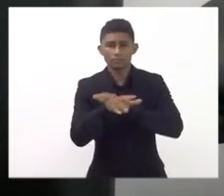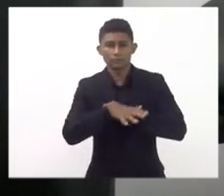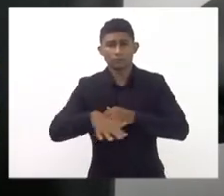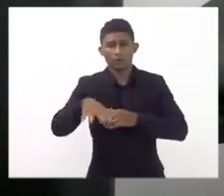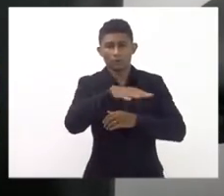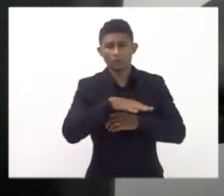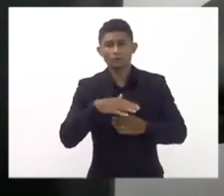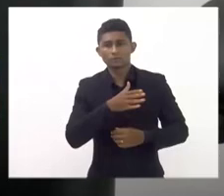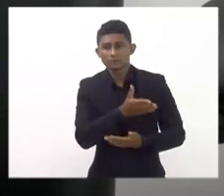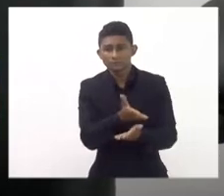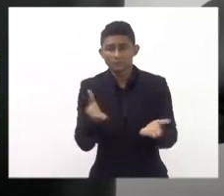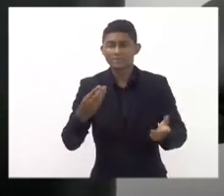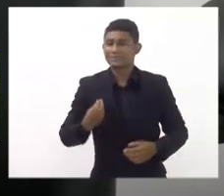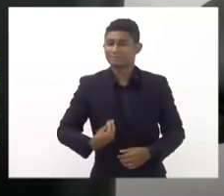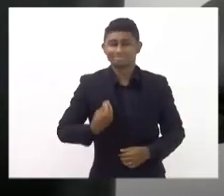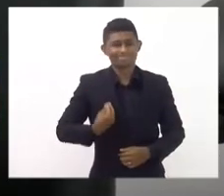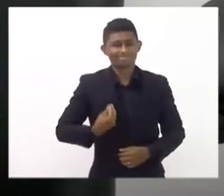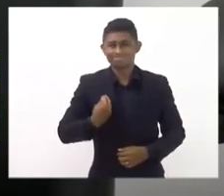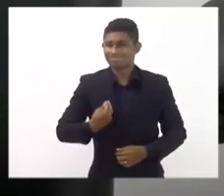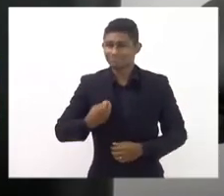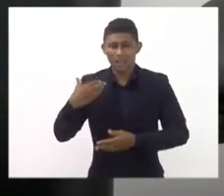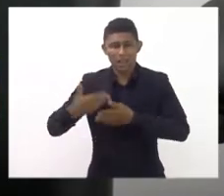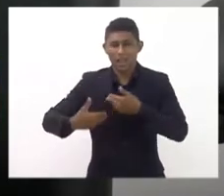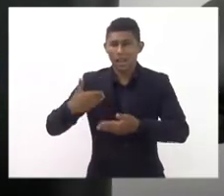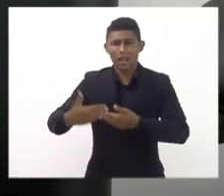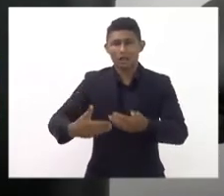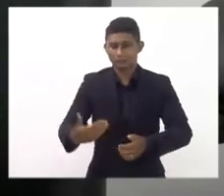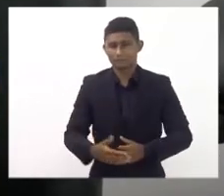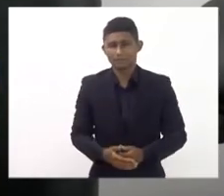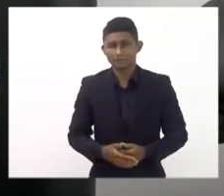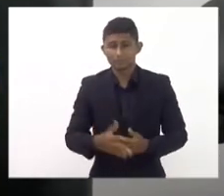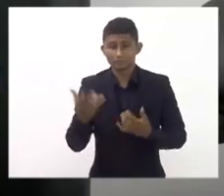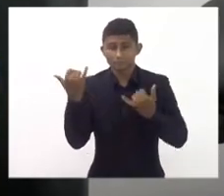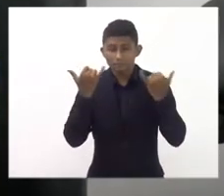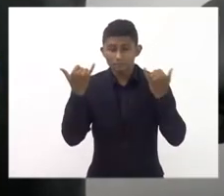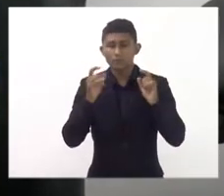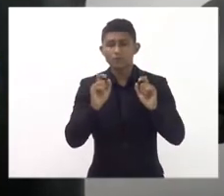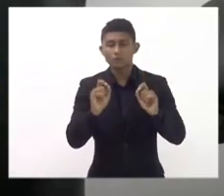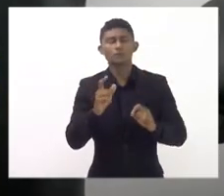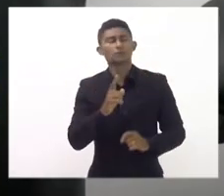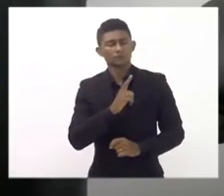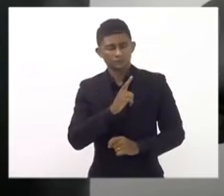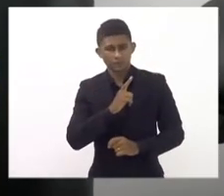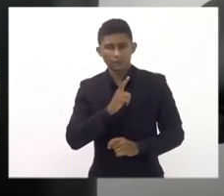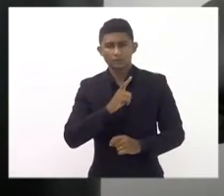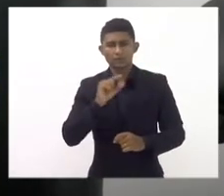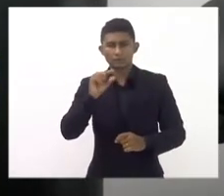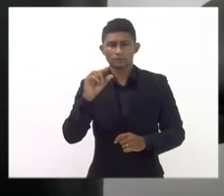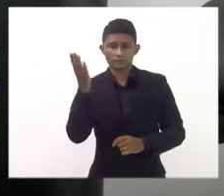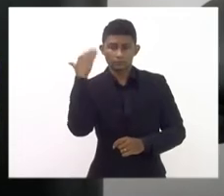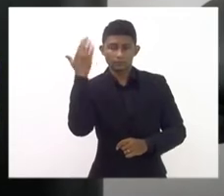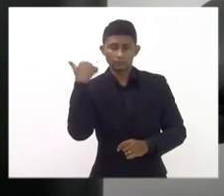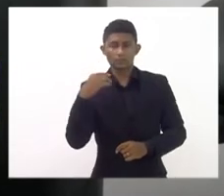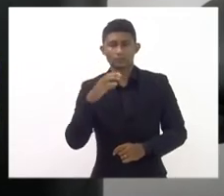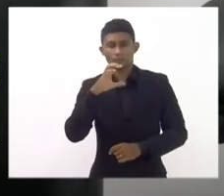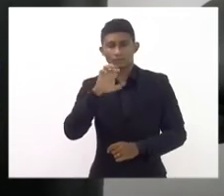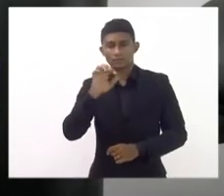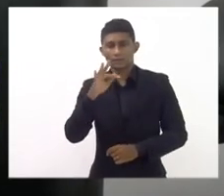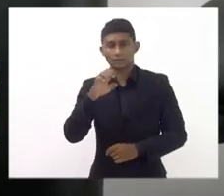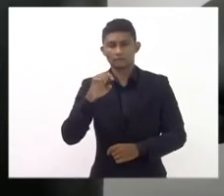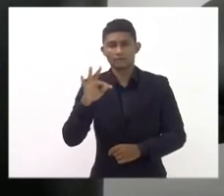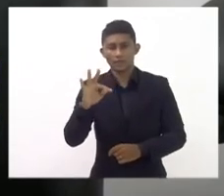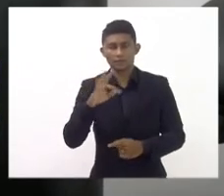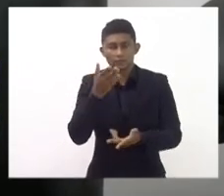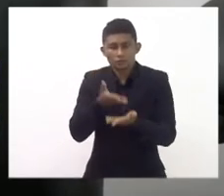vivem constantemente isso, né? Puxando aqui um dado, é um estudo realizado há um tempo atrás no Cefet, mas que até hoje